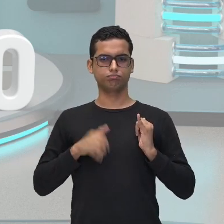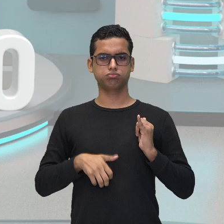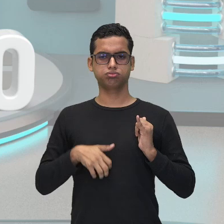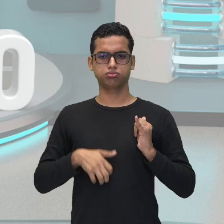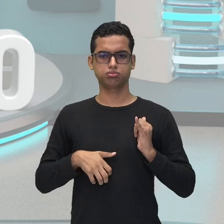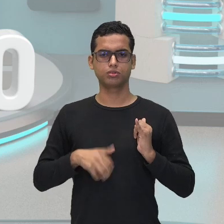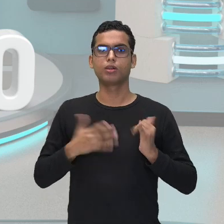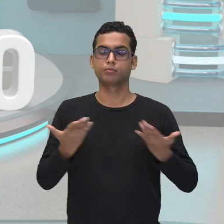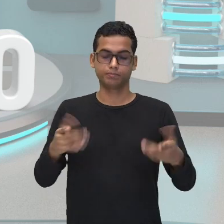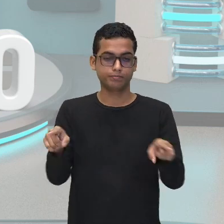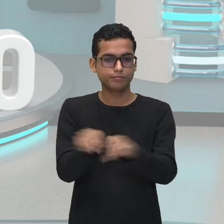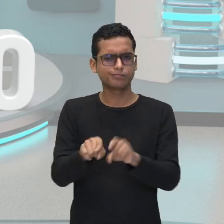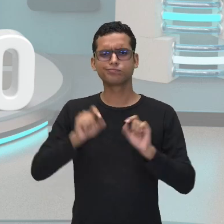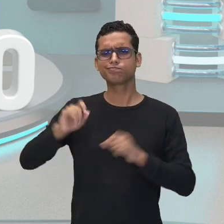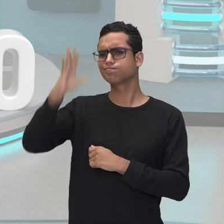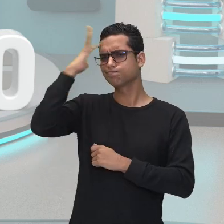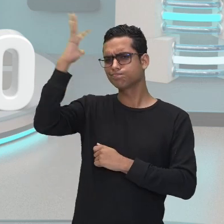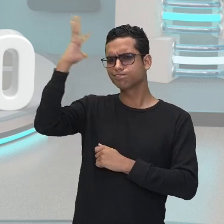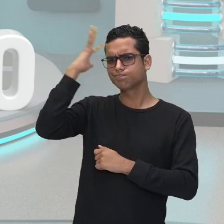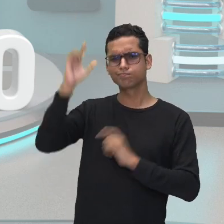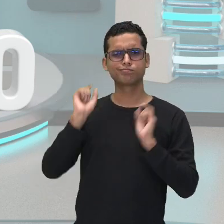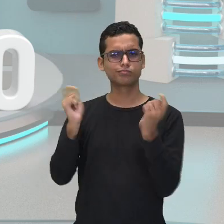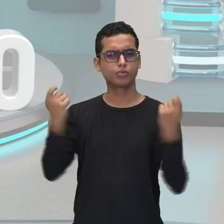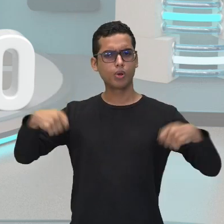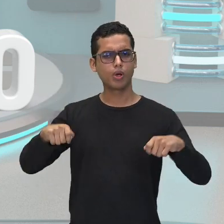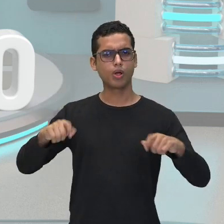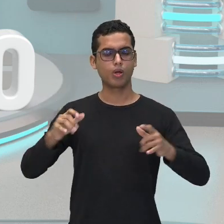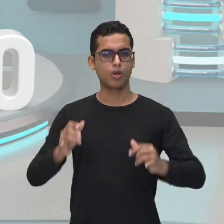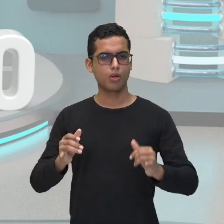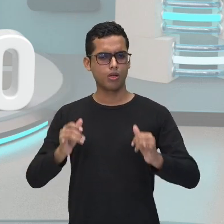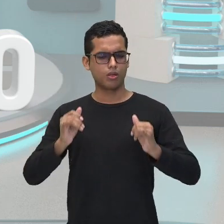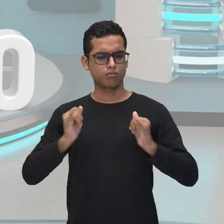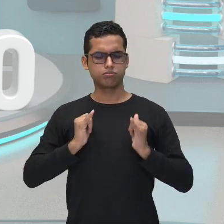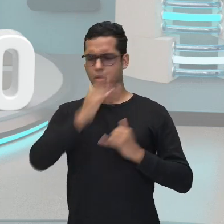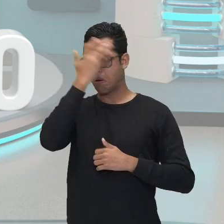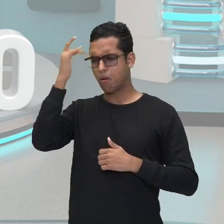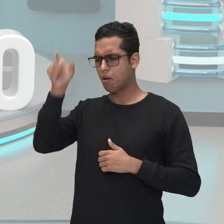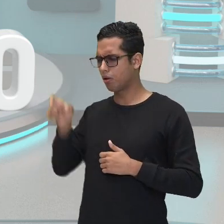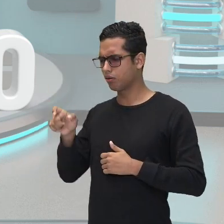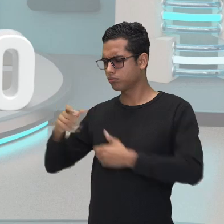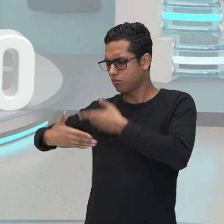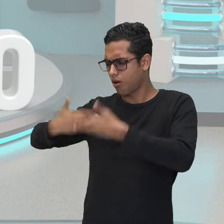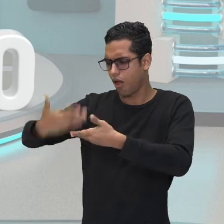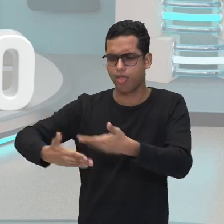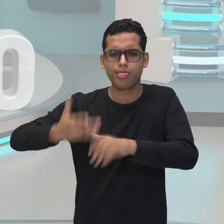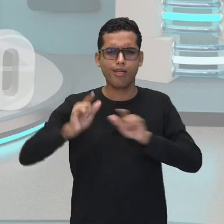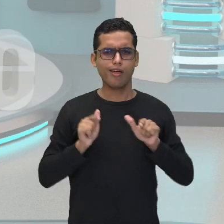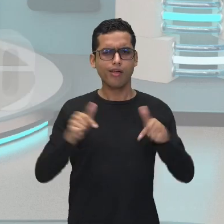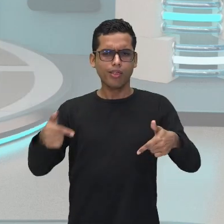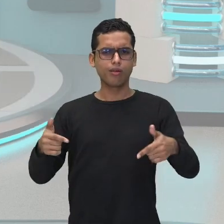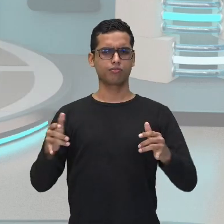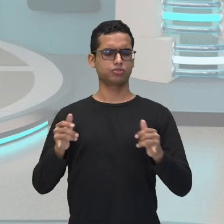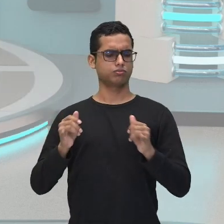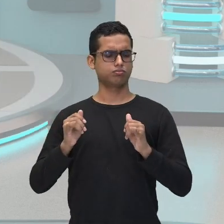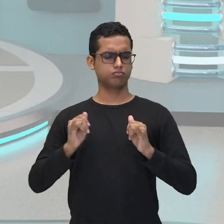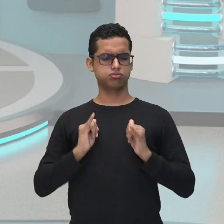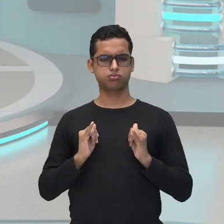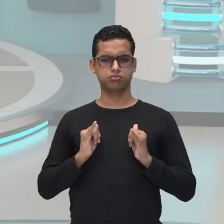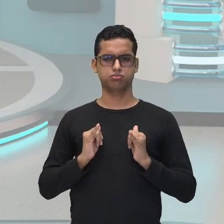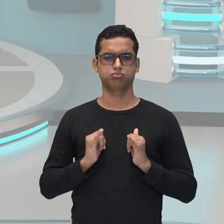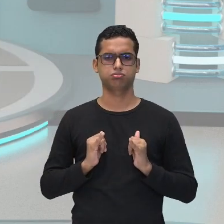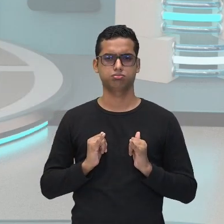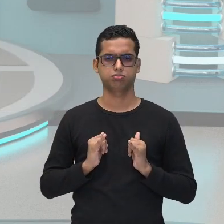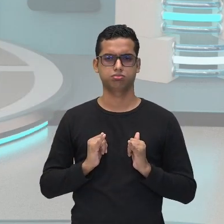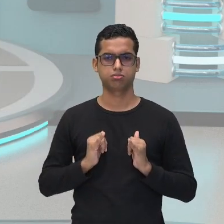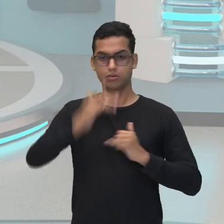o que a gente pode imaginar como sedentarismo? O que faz uma pessoa ser sedentária? A pessoa sedentária